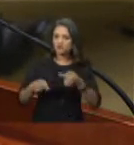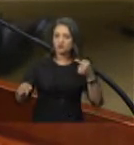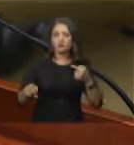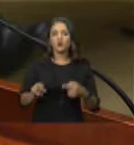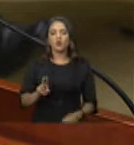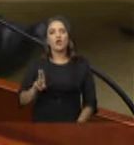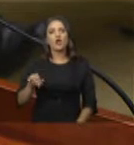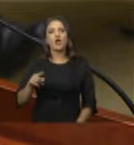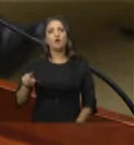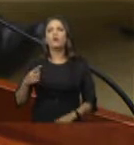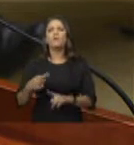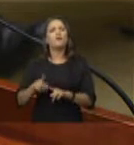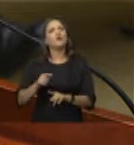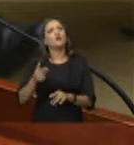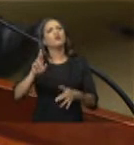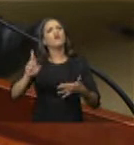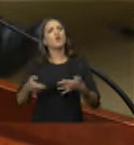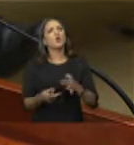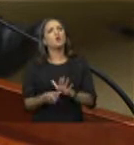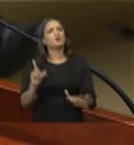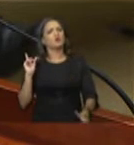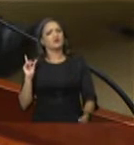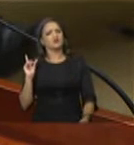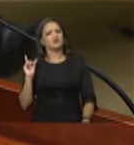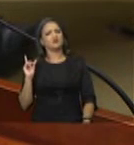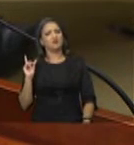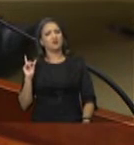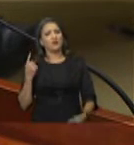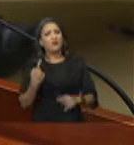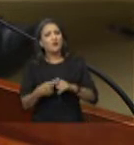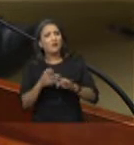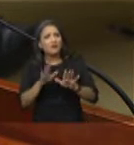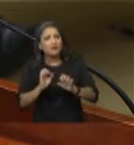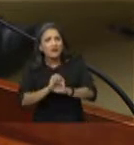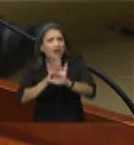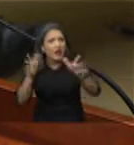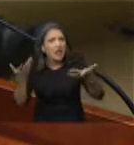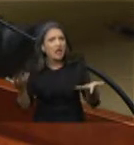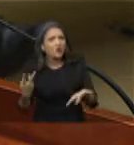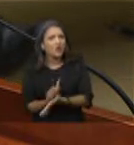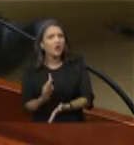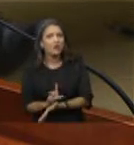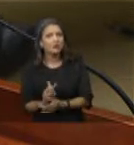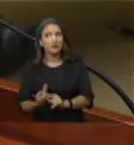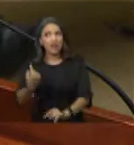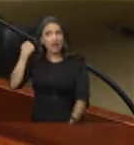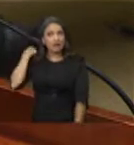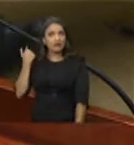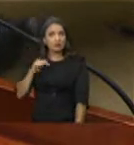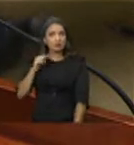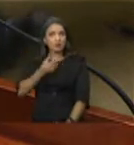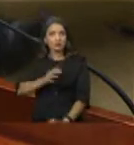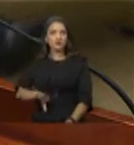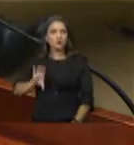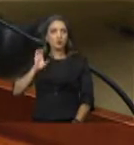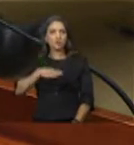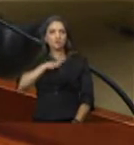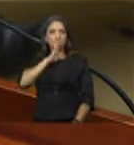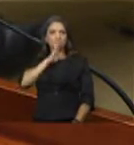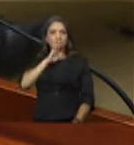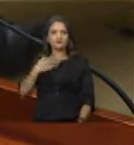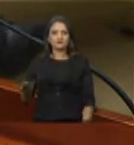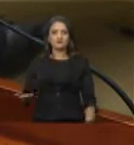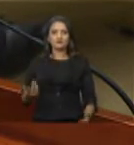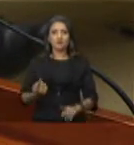recorreu era tão Evidente o erro de fato naquela época porque